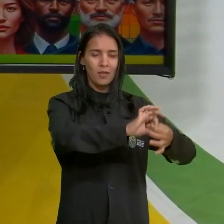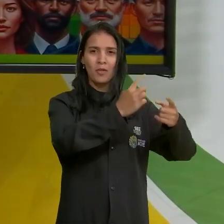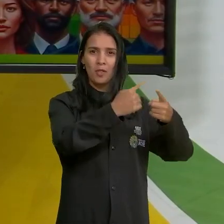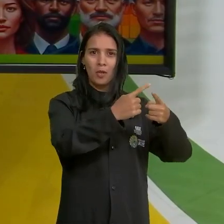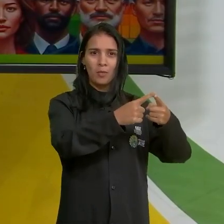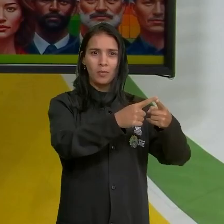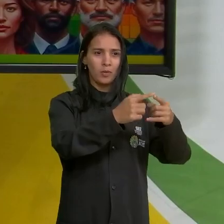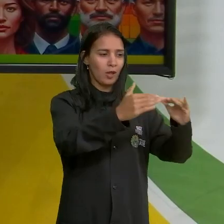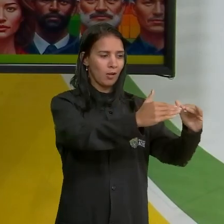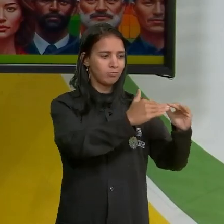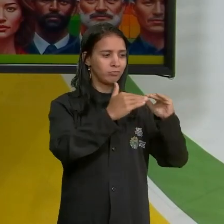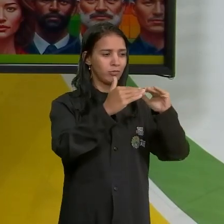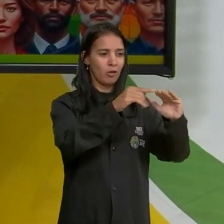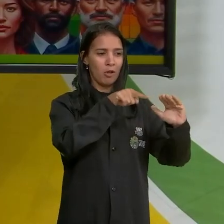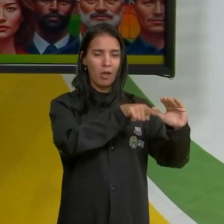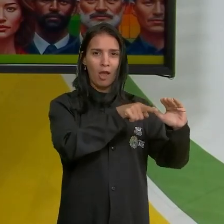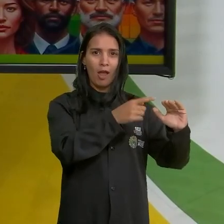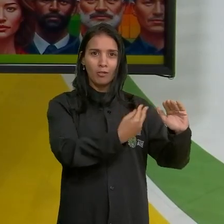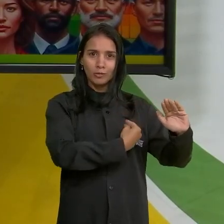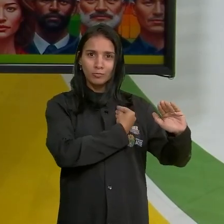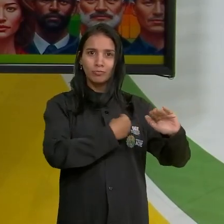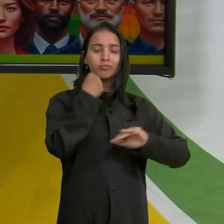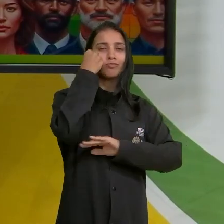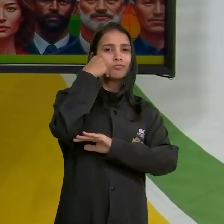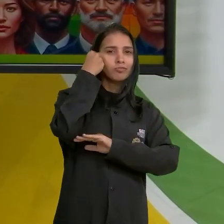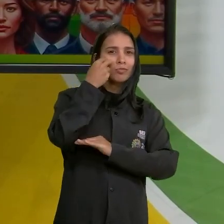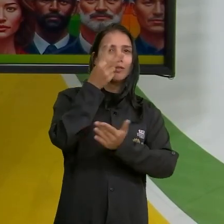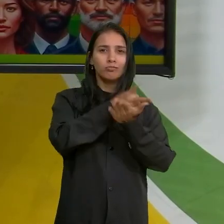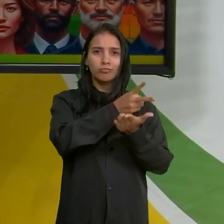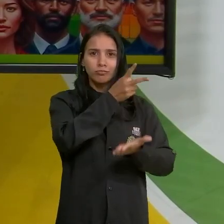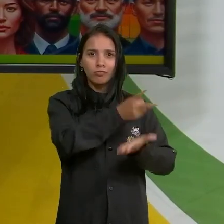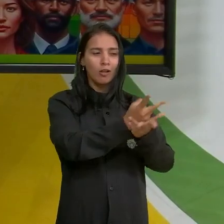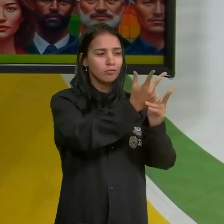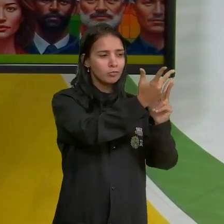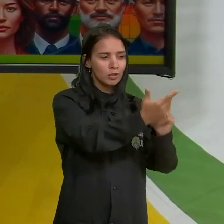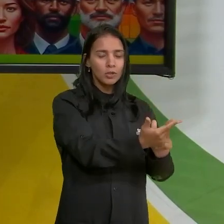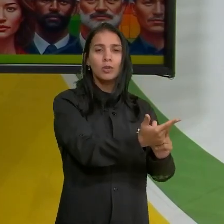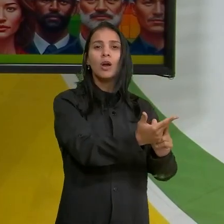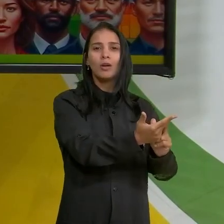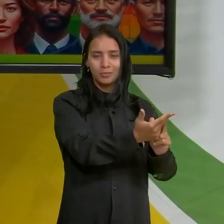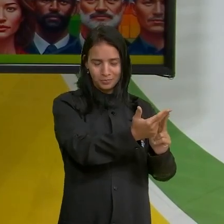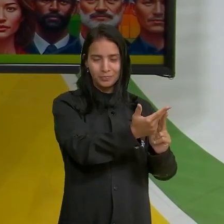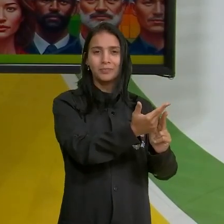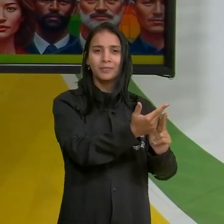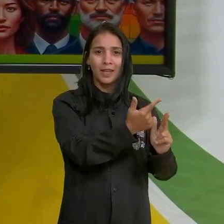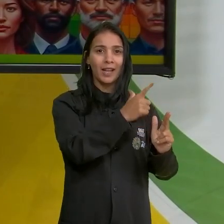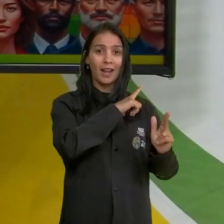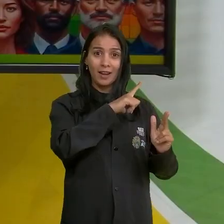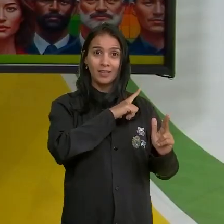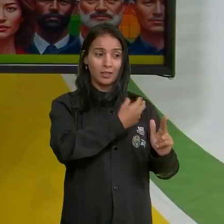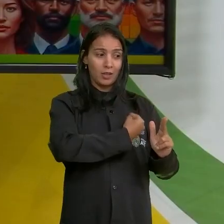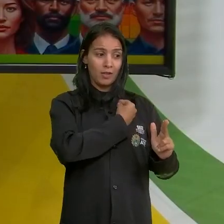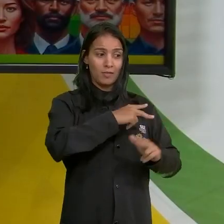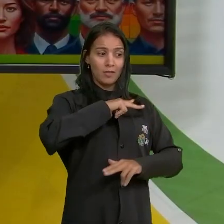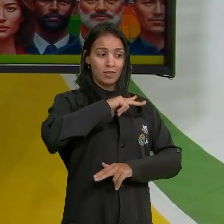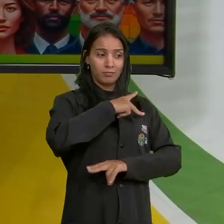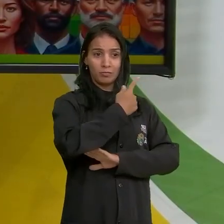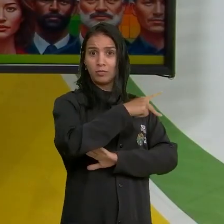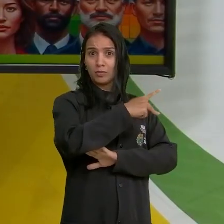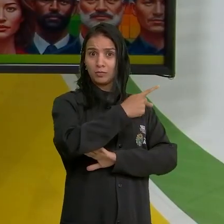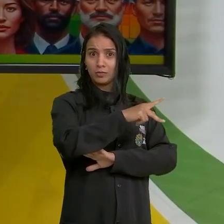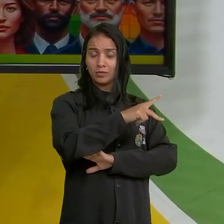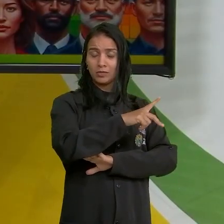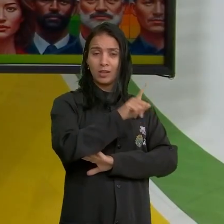são comuns, crenças, tradições, uma forma específica de viver. A exemplo também da